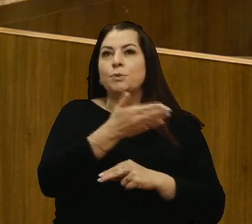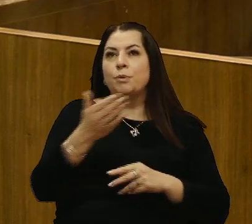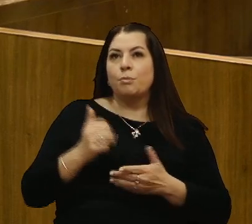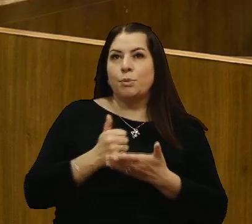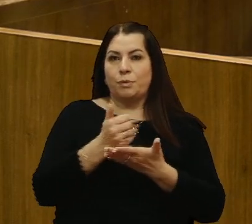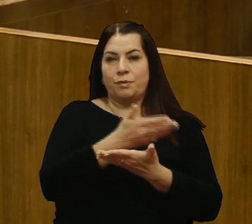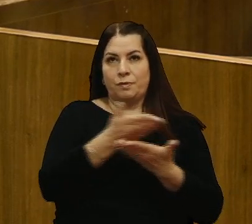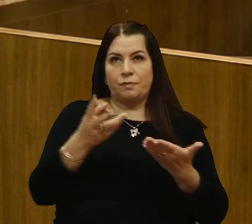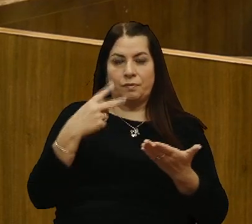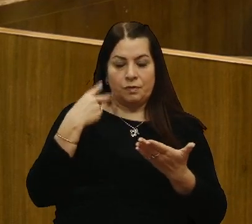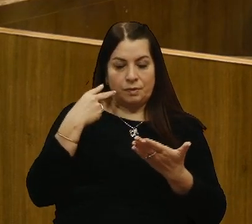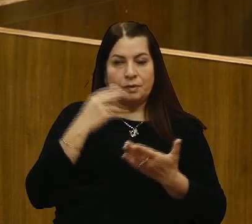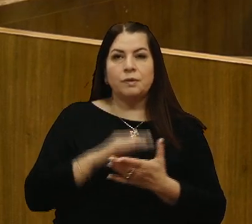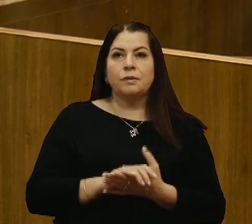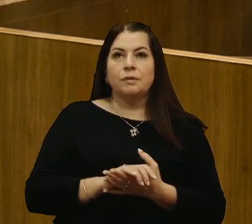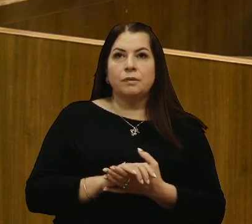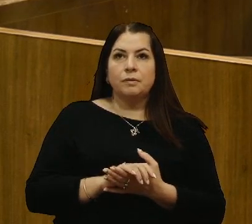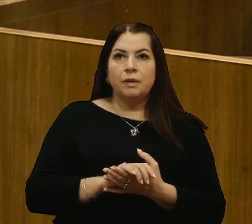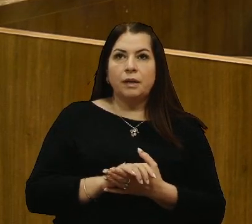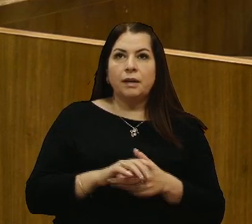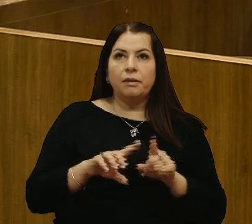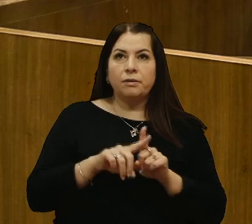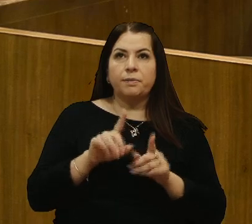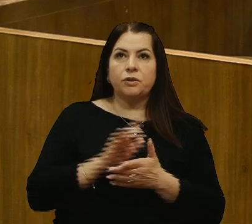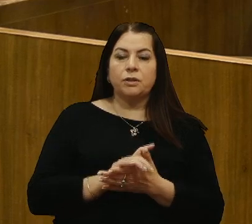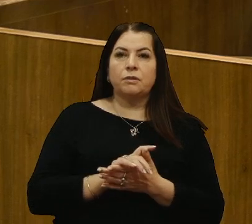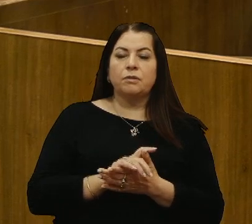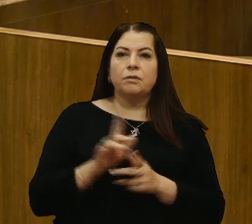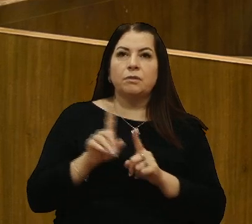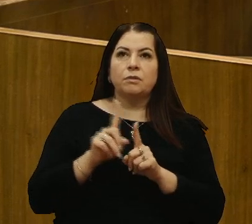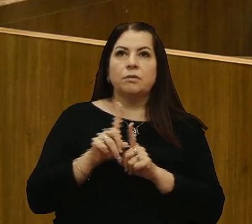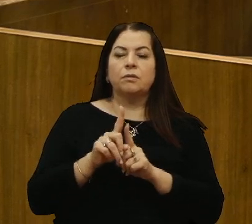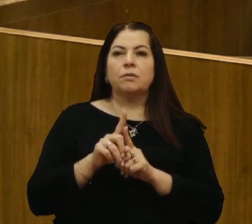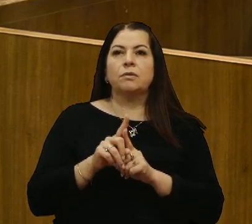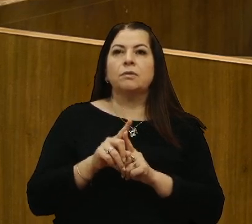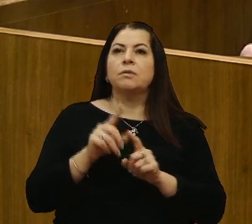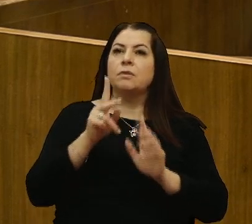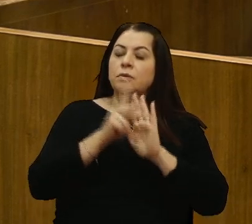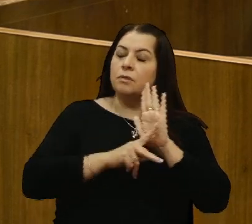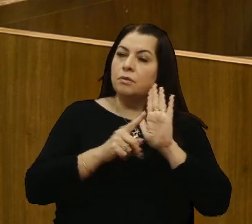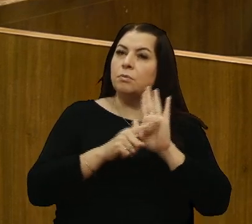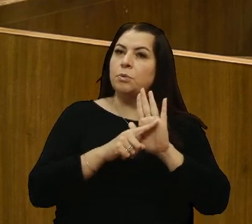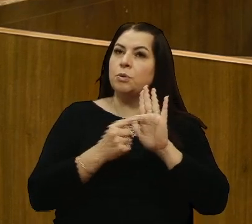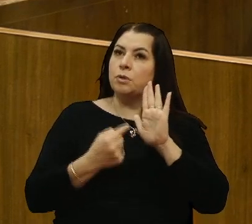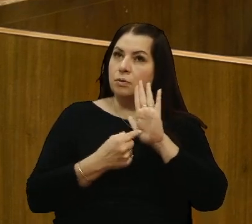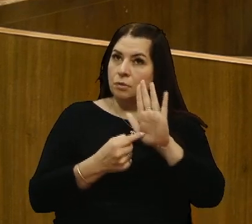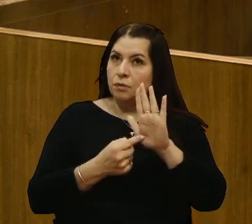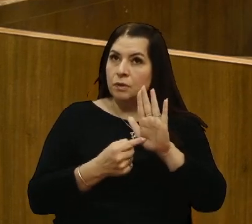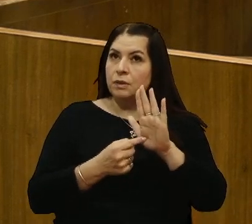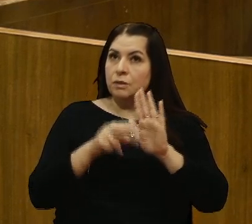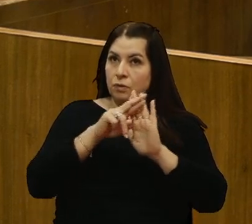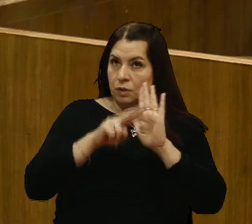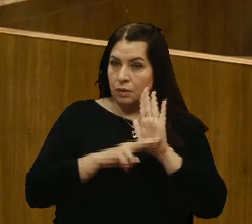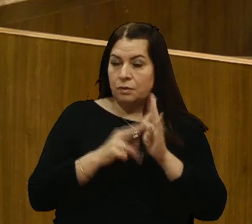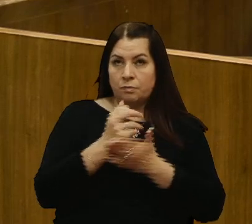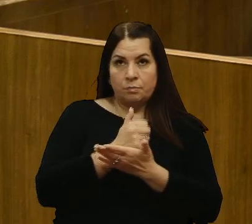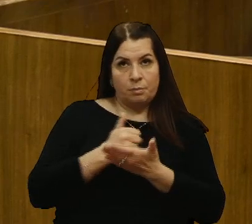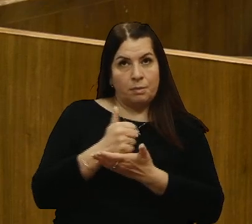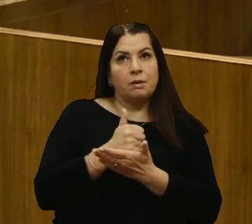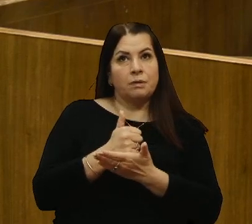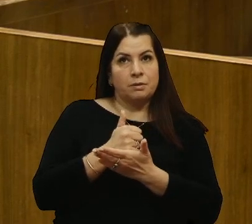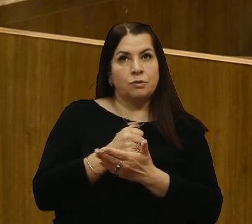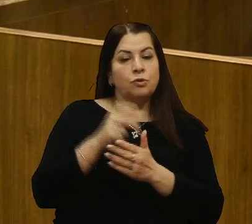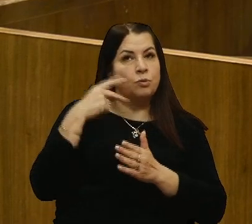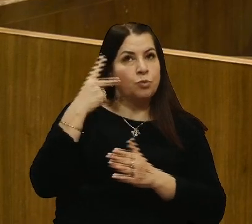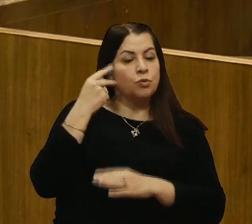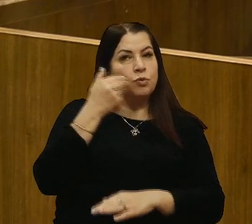nobres vereadores, porque este projeto ele pode estabelecer diretrizes básicas de